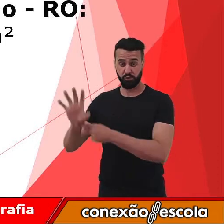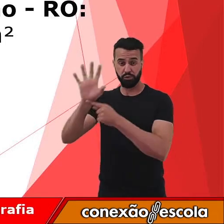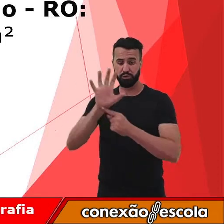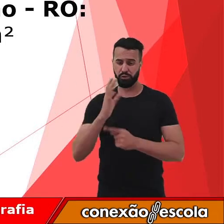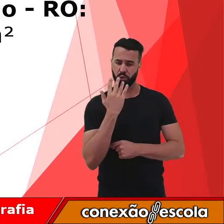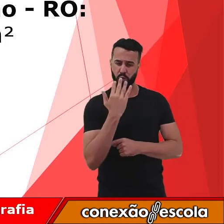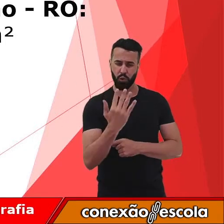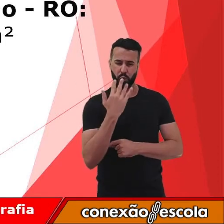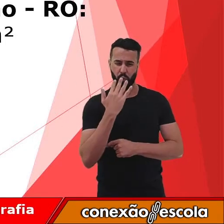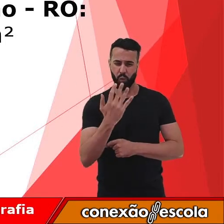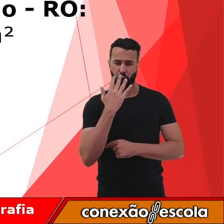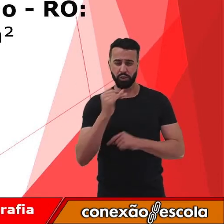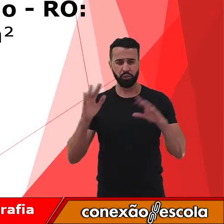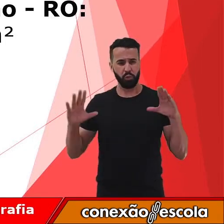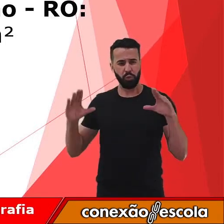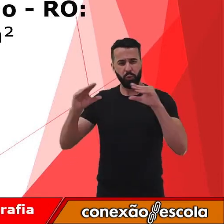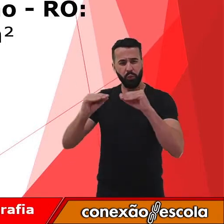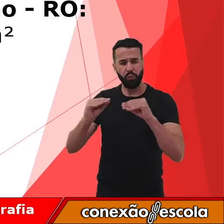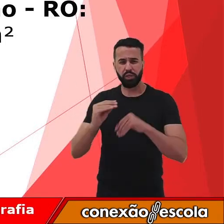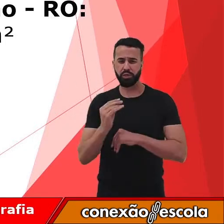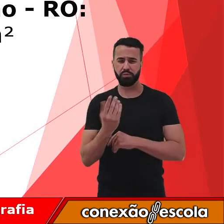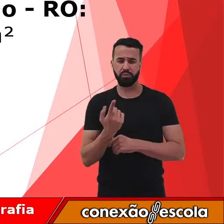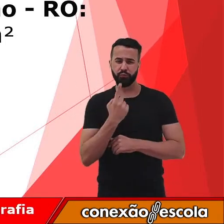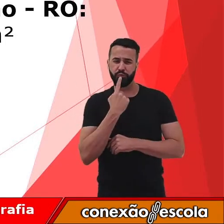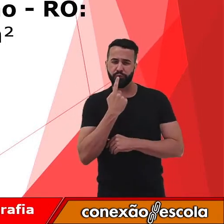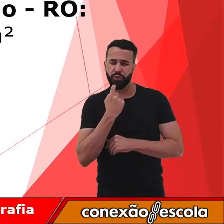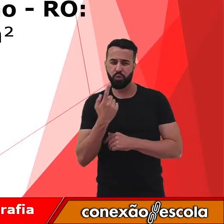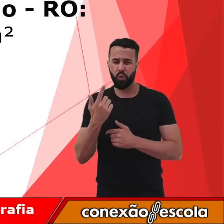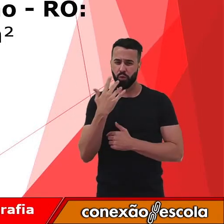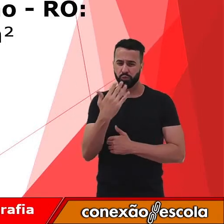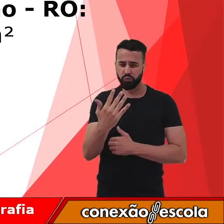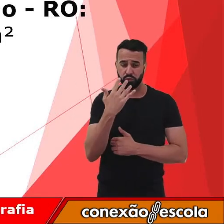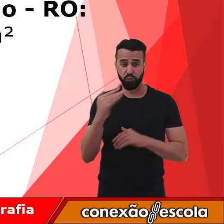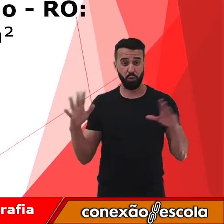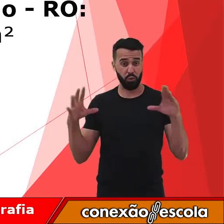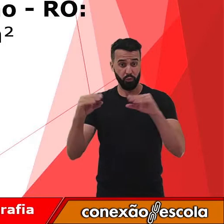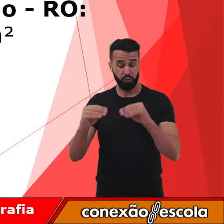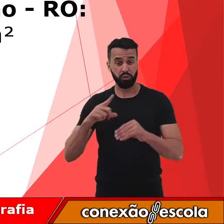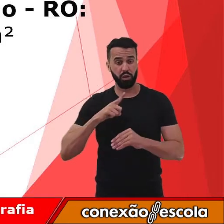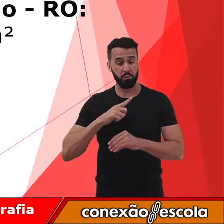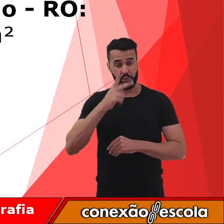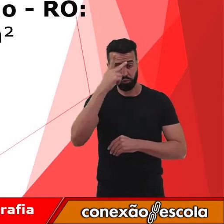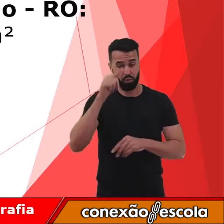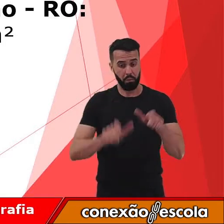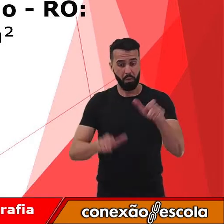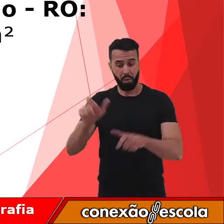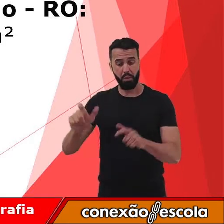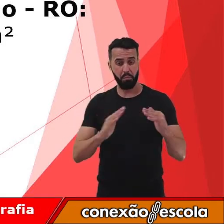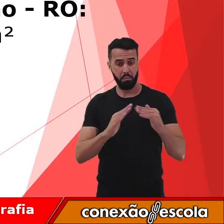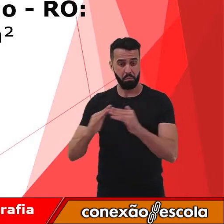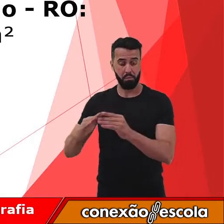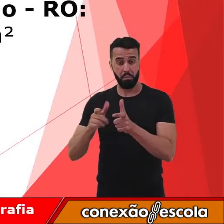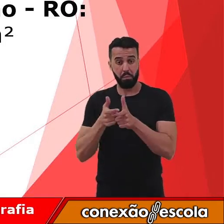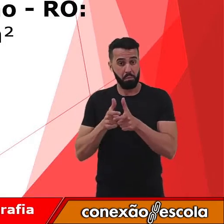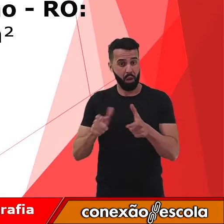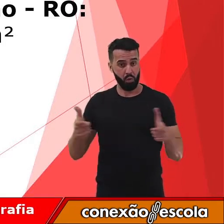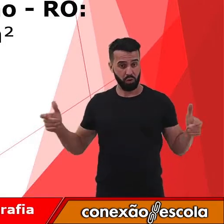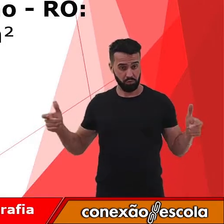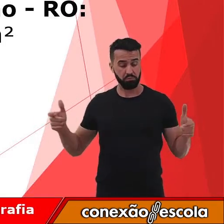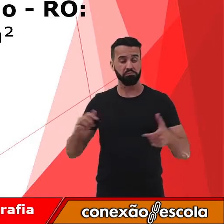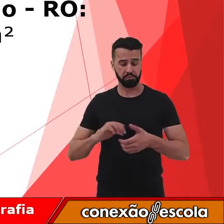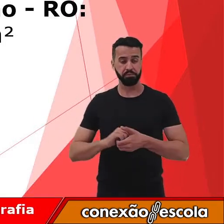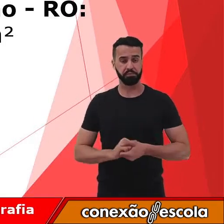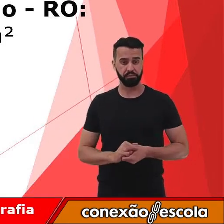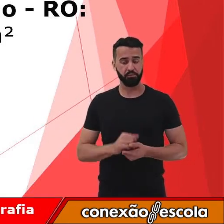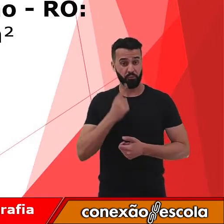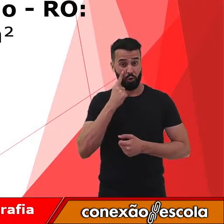mais avermelhadas apresentam mais pessoas por quilômetro quadrado. Logo, maior densidade